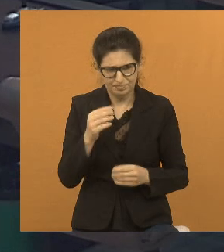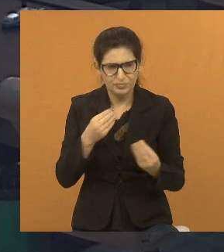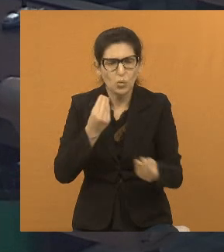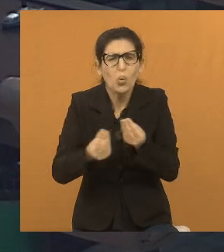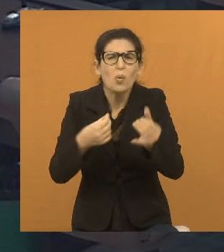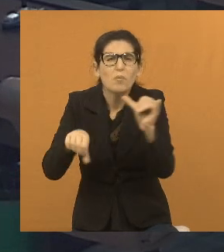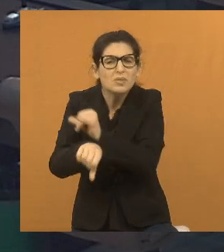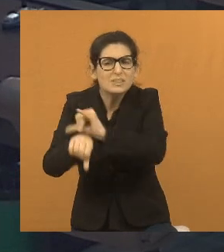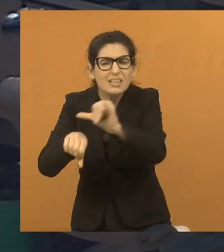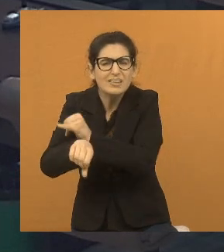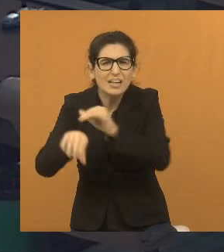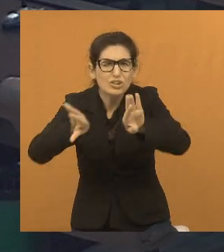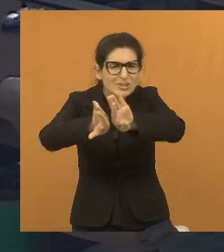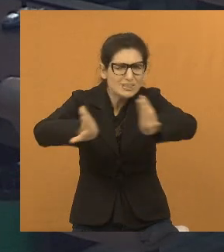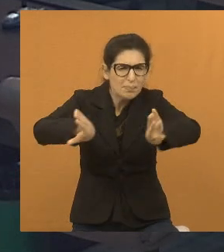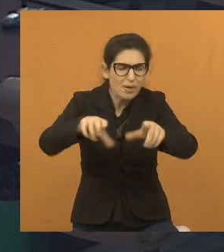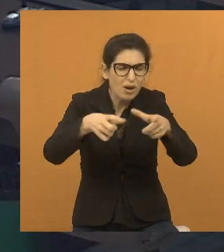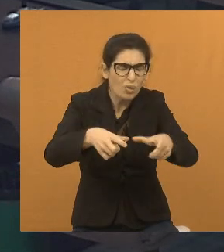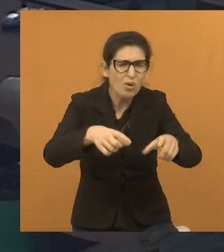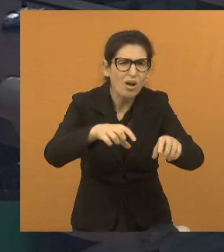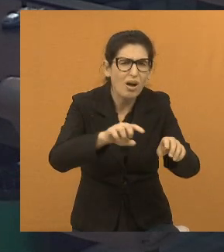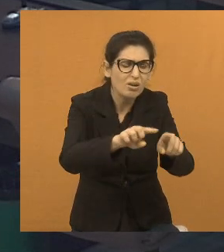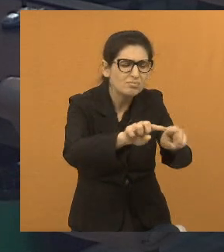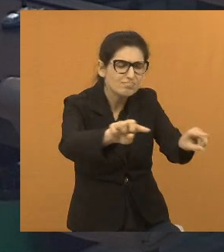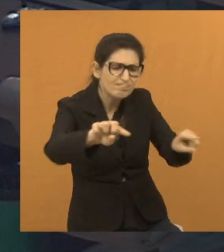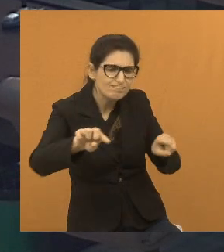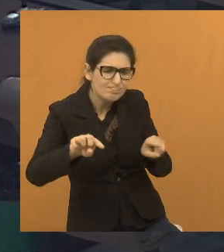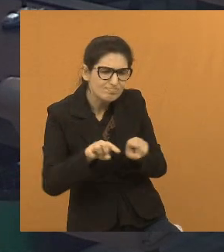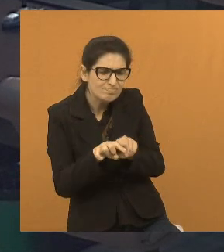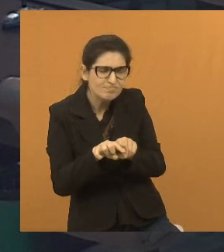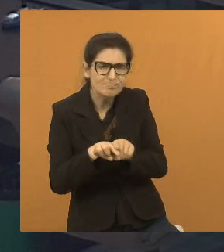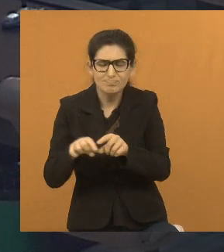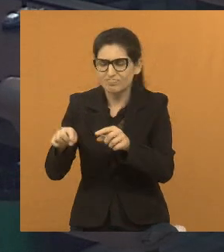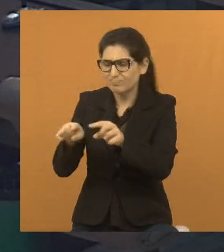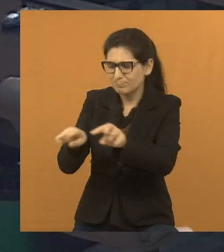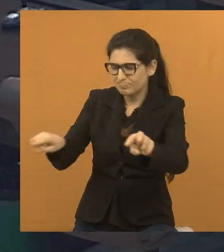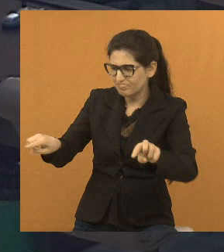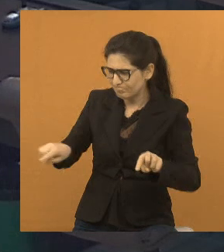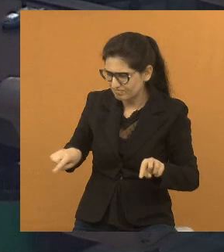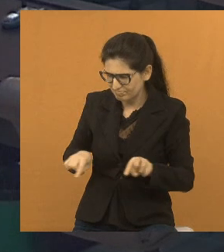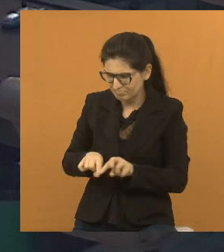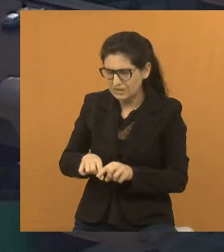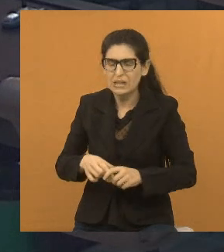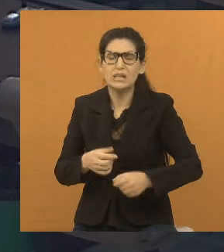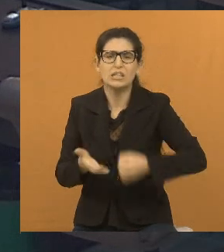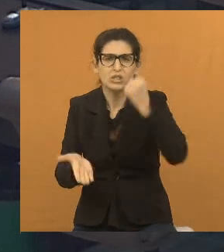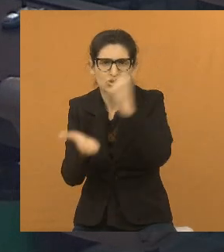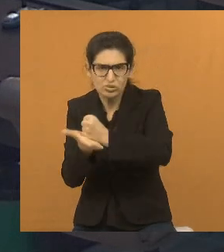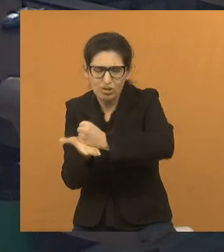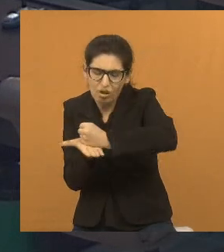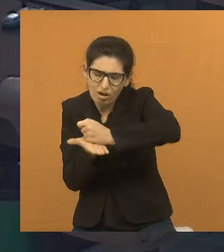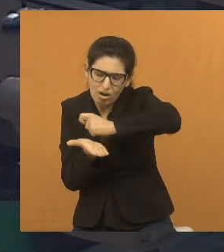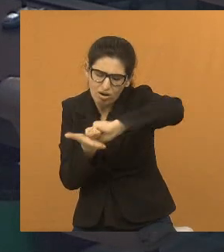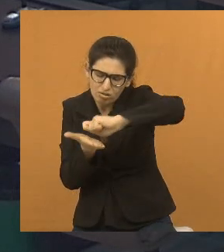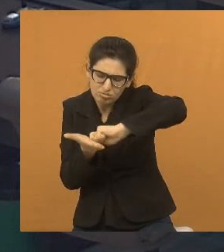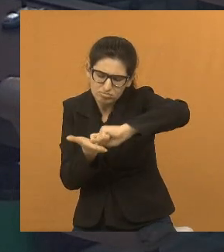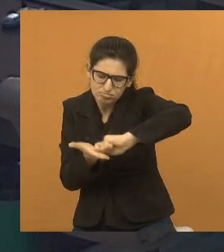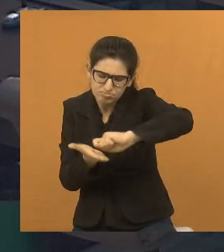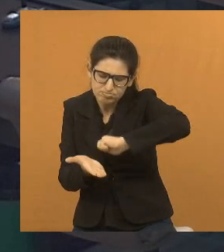Na realidade, a questão da restrição urbanística, ela é registrada em cartório,